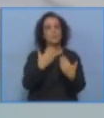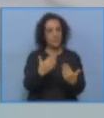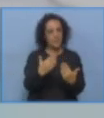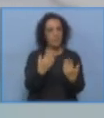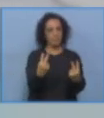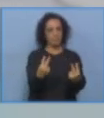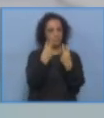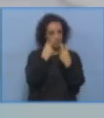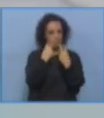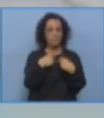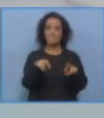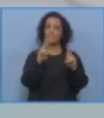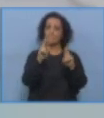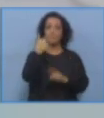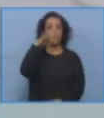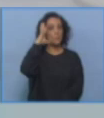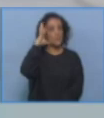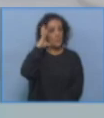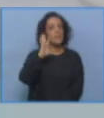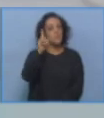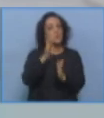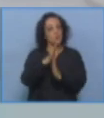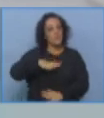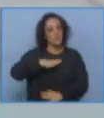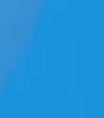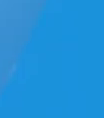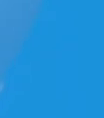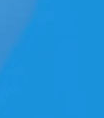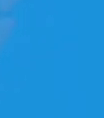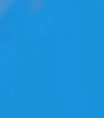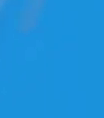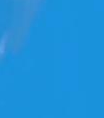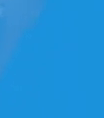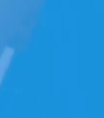Obrigado por ter estado connosco. Tenha então uma muito boa tarde e até amanhã, se Deus quiser.